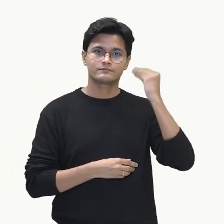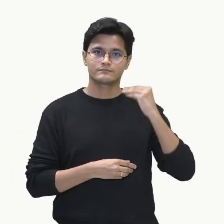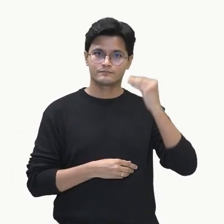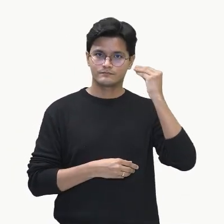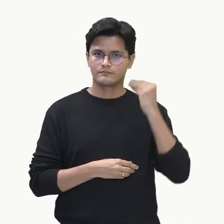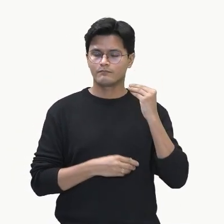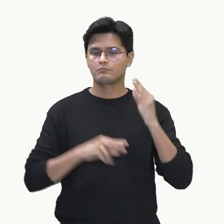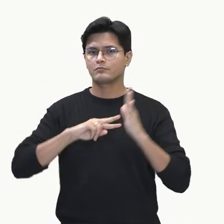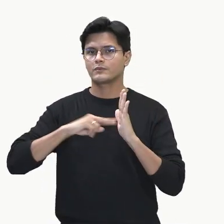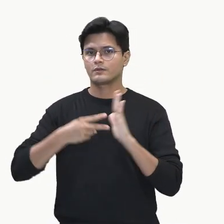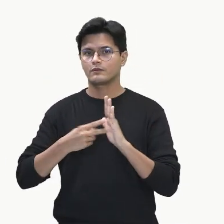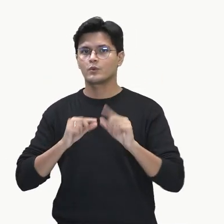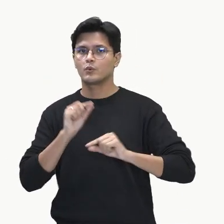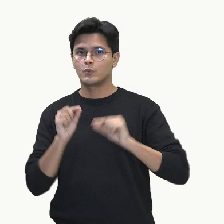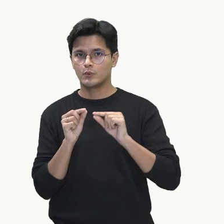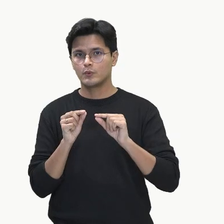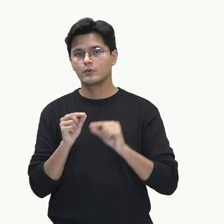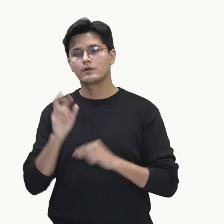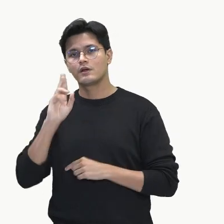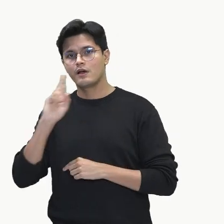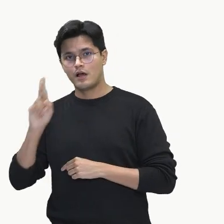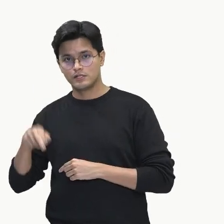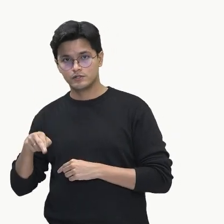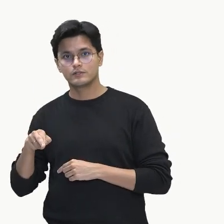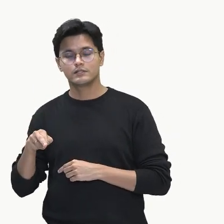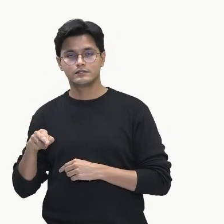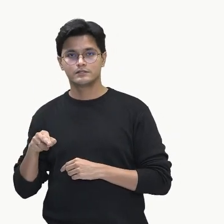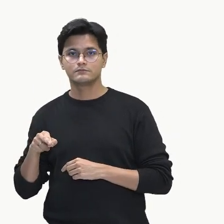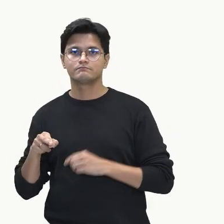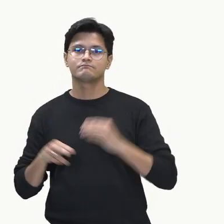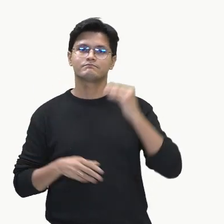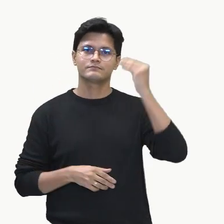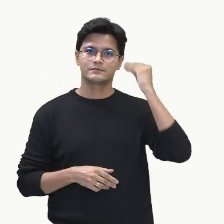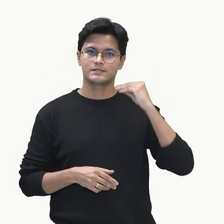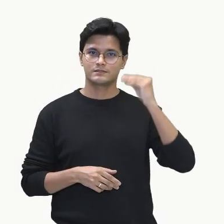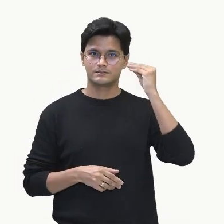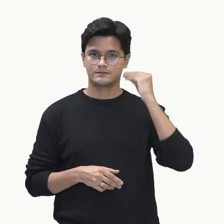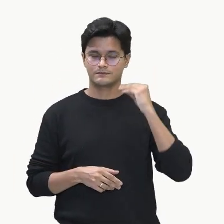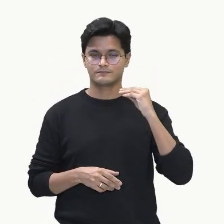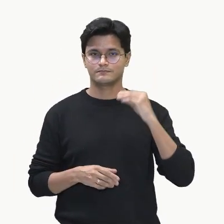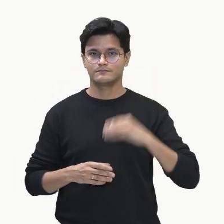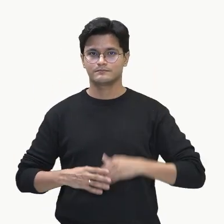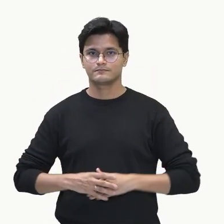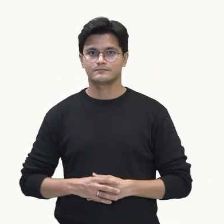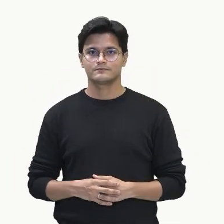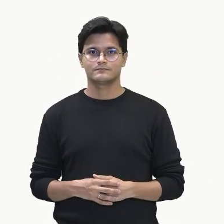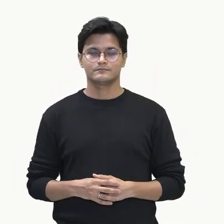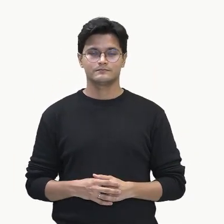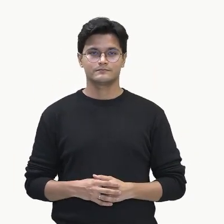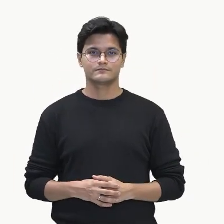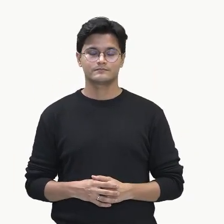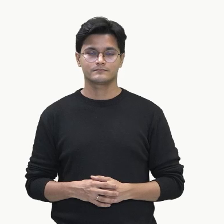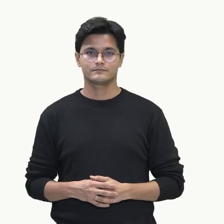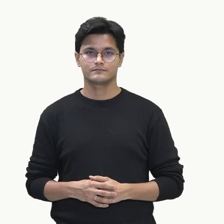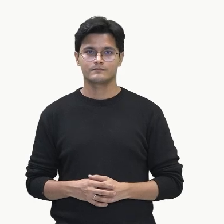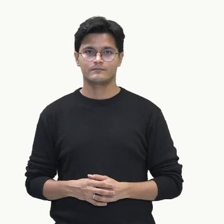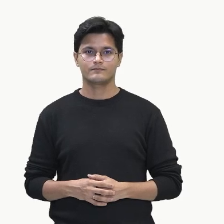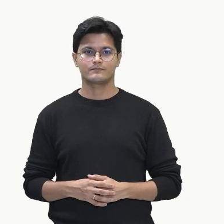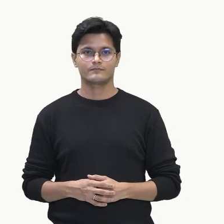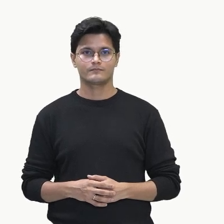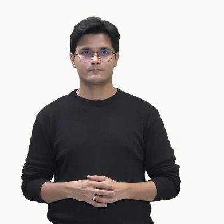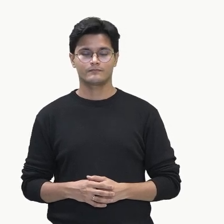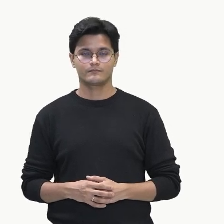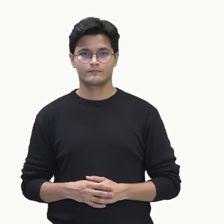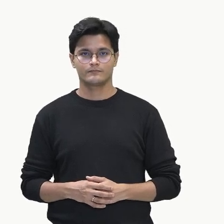Ou seja, de um lado o racionalismo, de um outro lado nós temos o empirismo. Tá perfeito isso